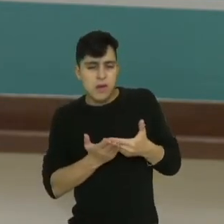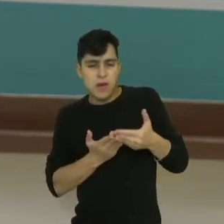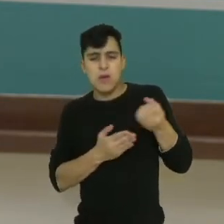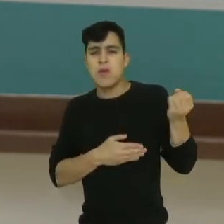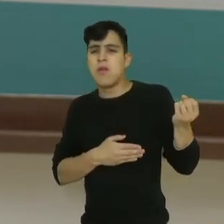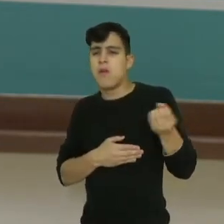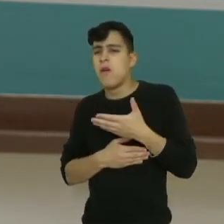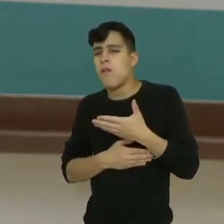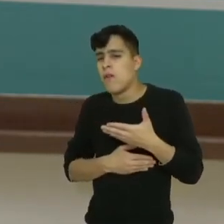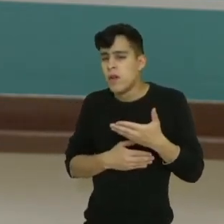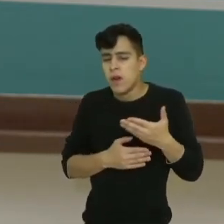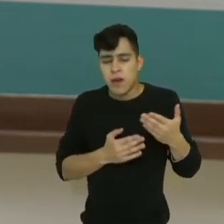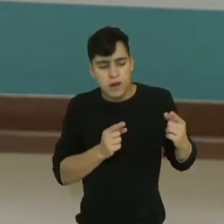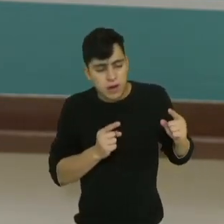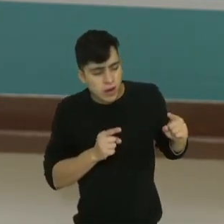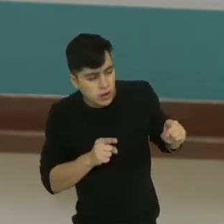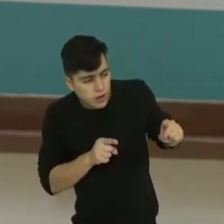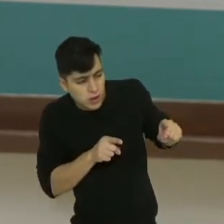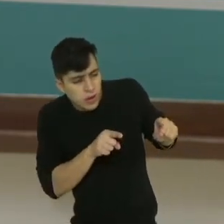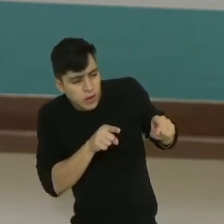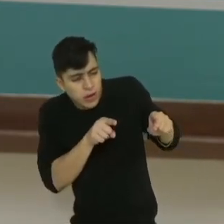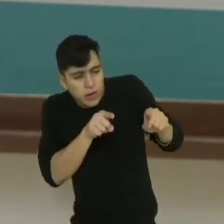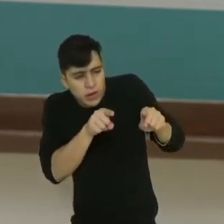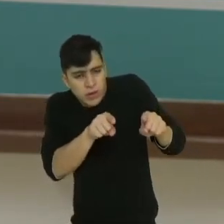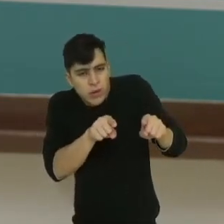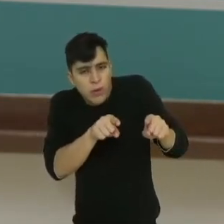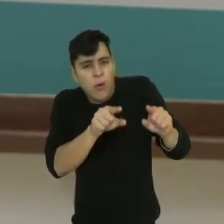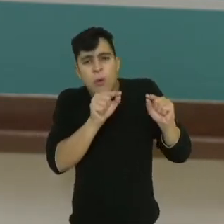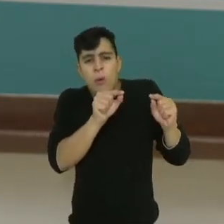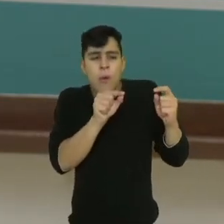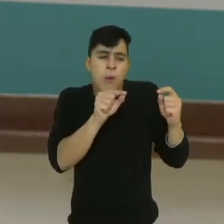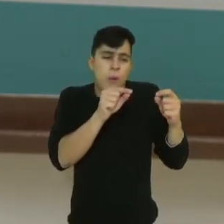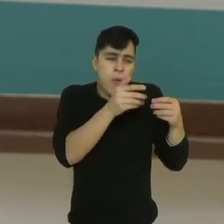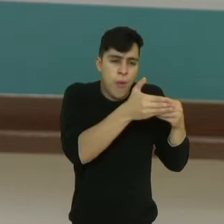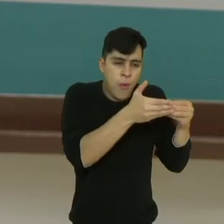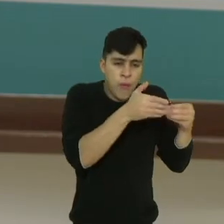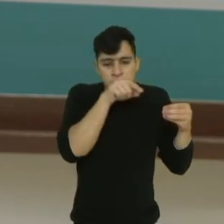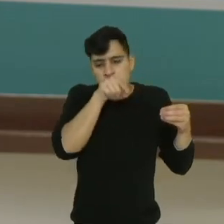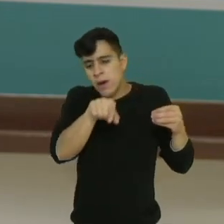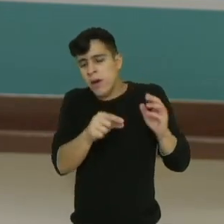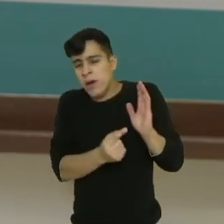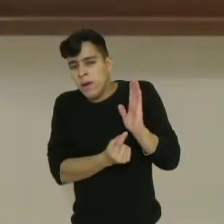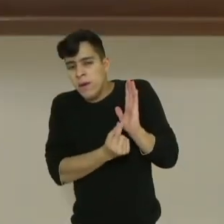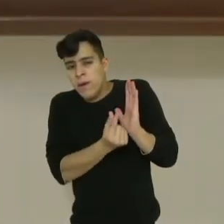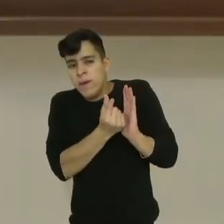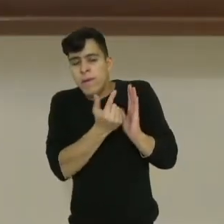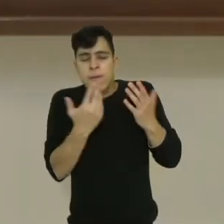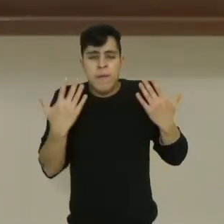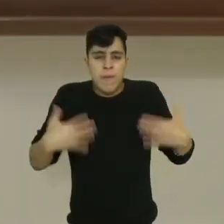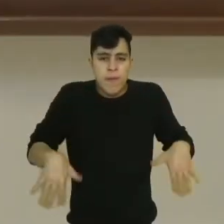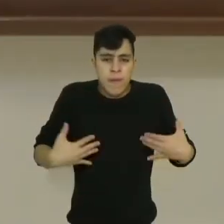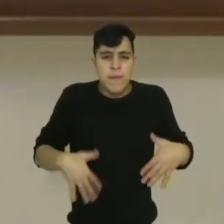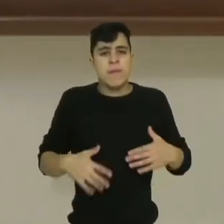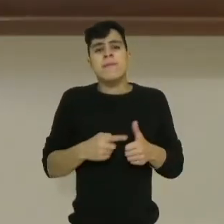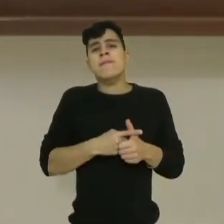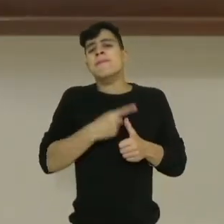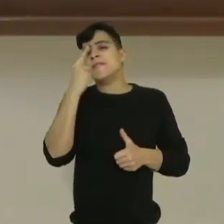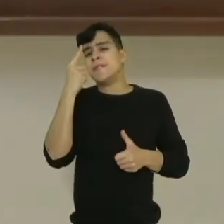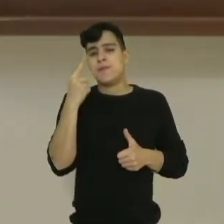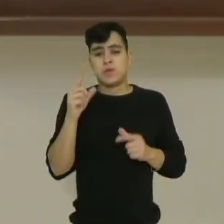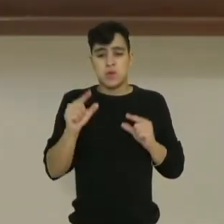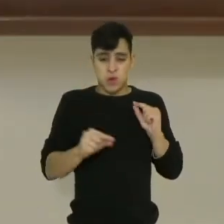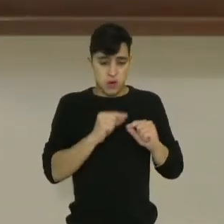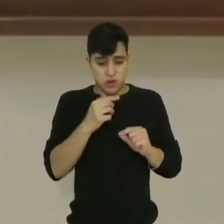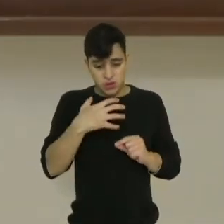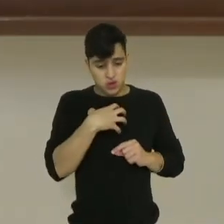caminhos paralelos em igual nível de importância. Isso é muito interessante. É a primeira vez que o status quo